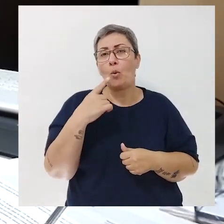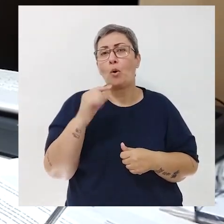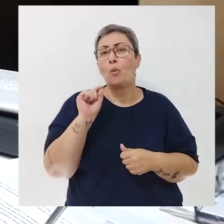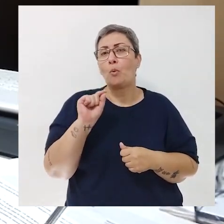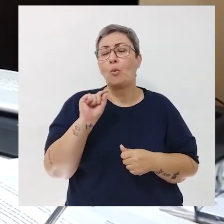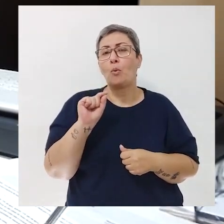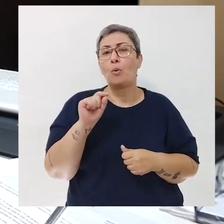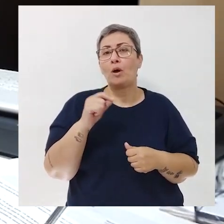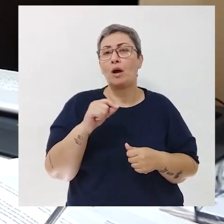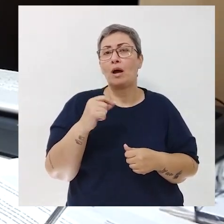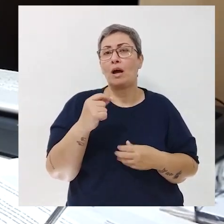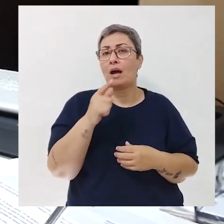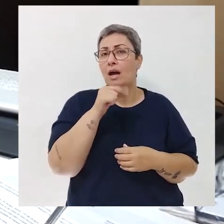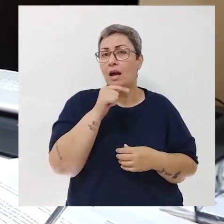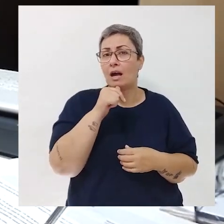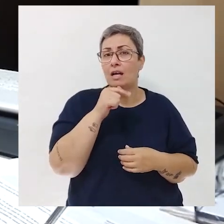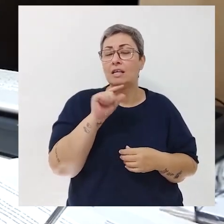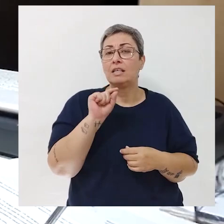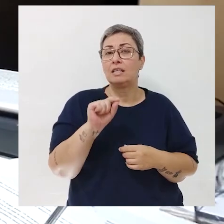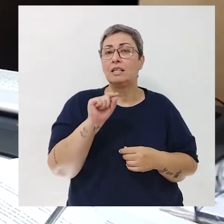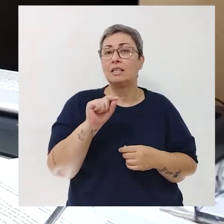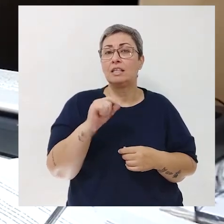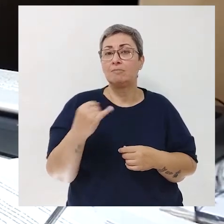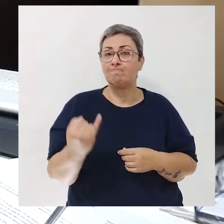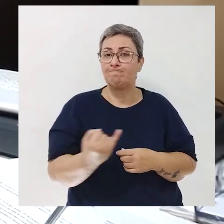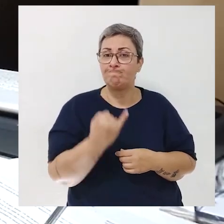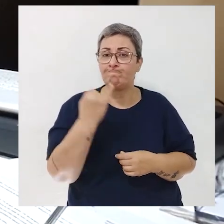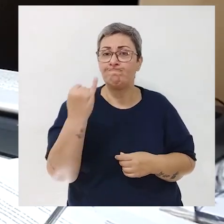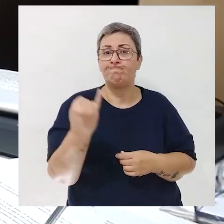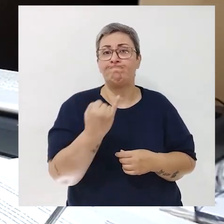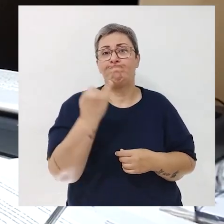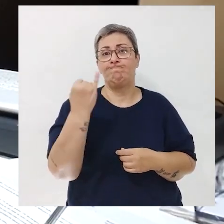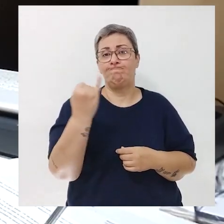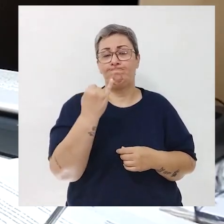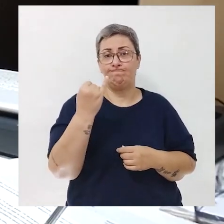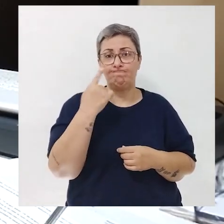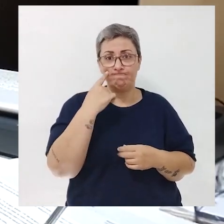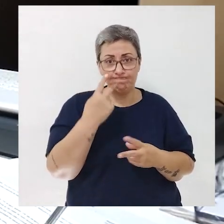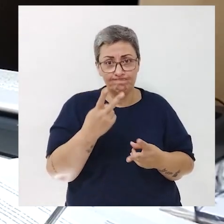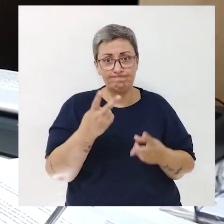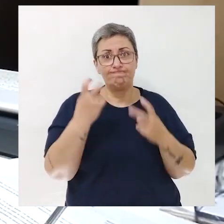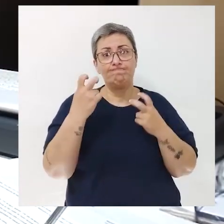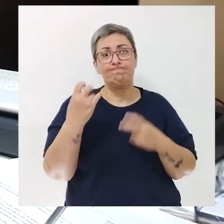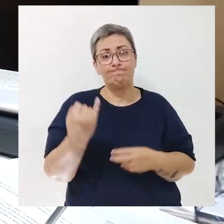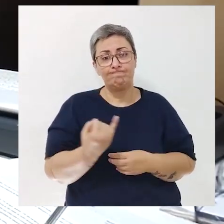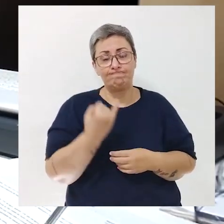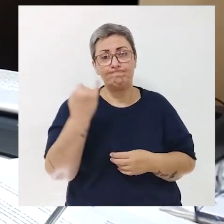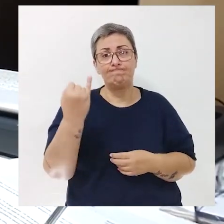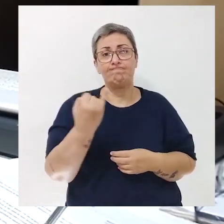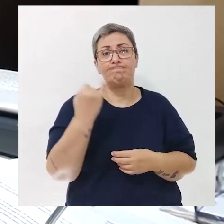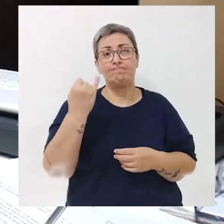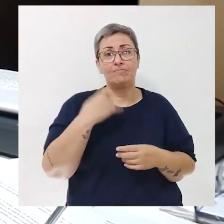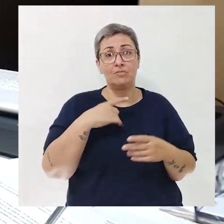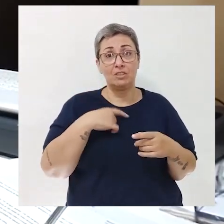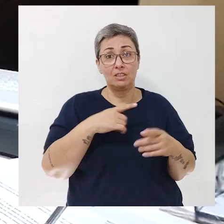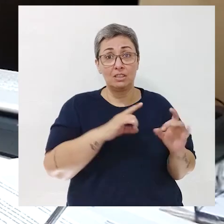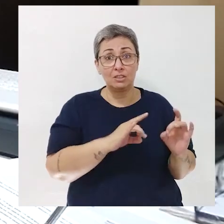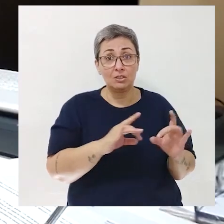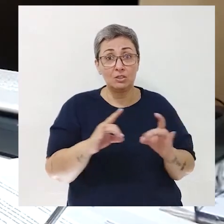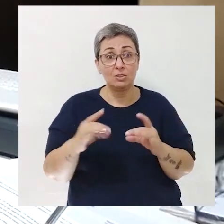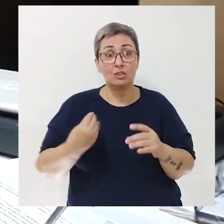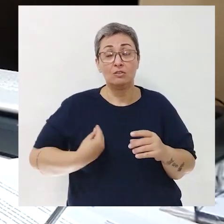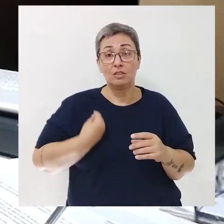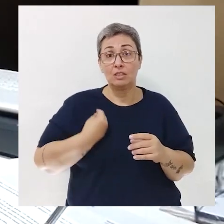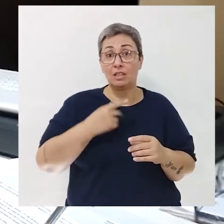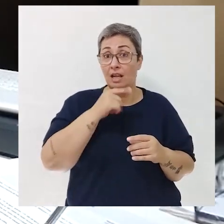Veja como a água é essencial. Vocês perceberam como é importante? Se nessa rotina